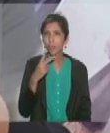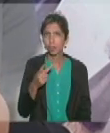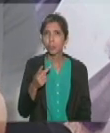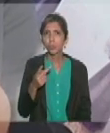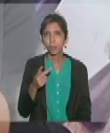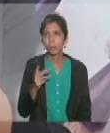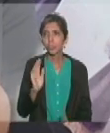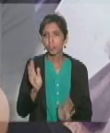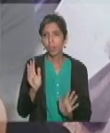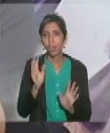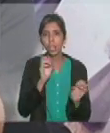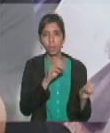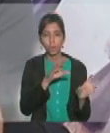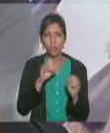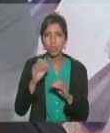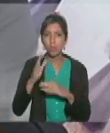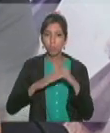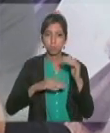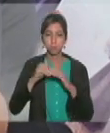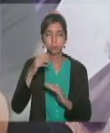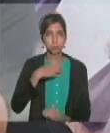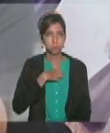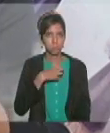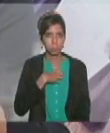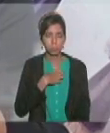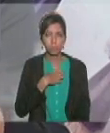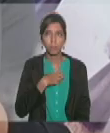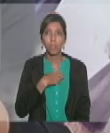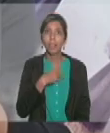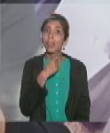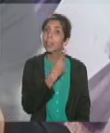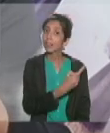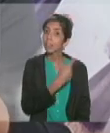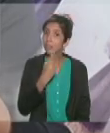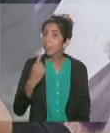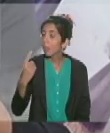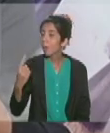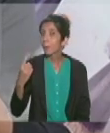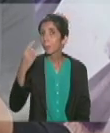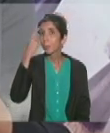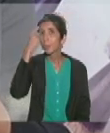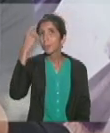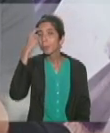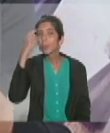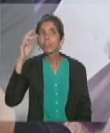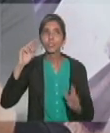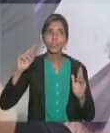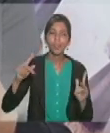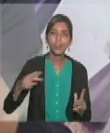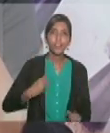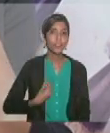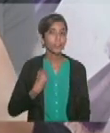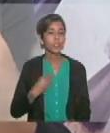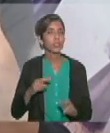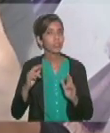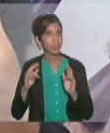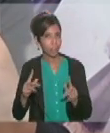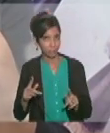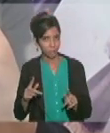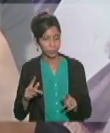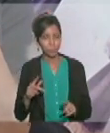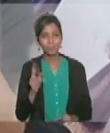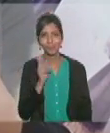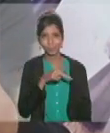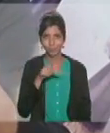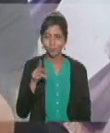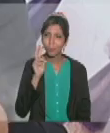programa falando disso, a gente vai falar de educação personalizada. Claro que cada um tem um mundo diferente, questões diferentes. Como é que é para o